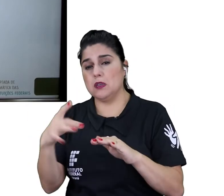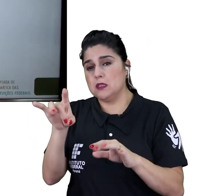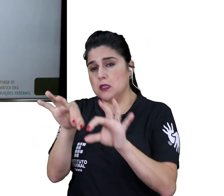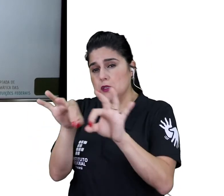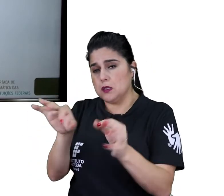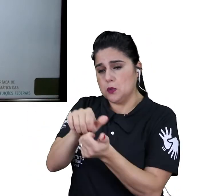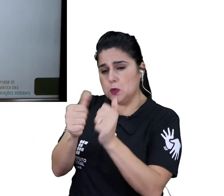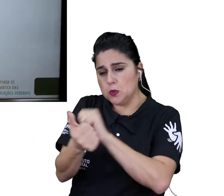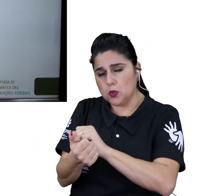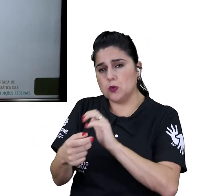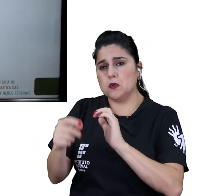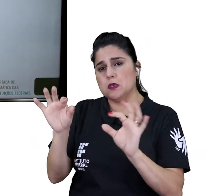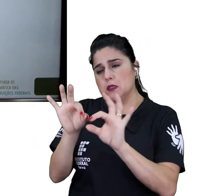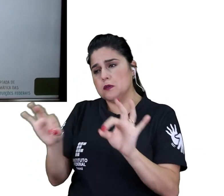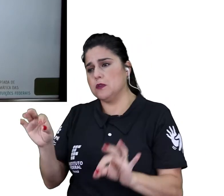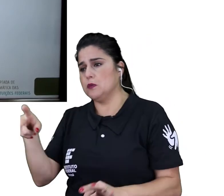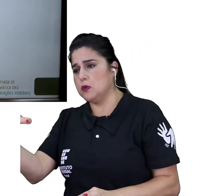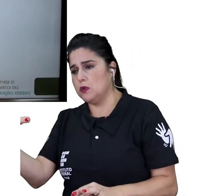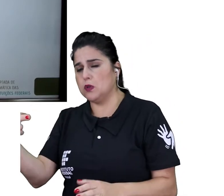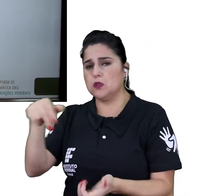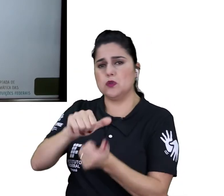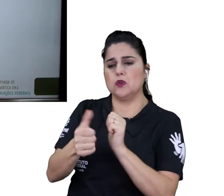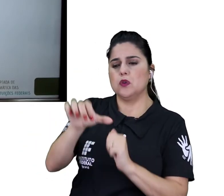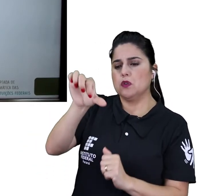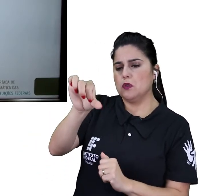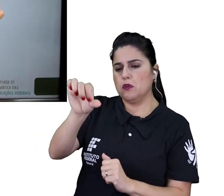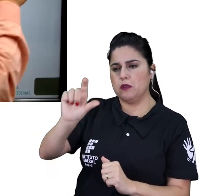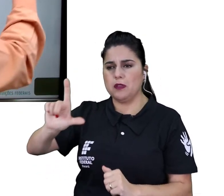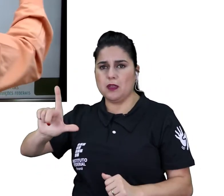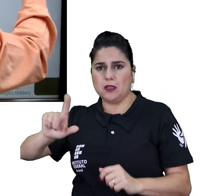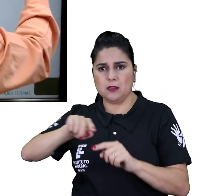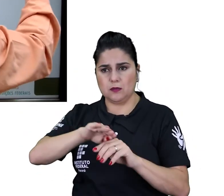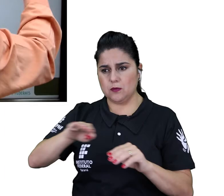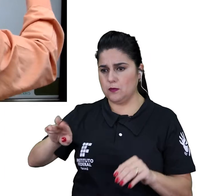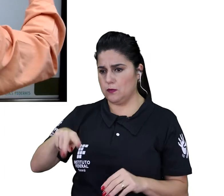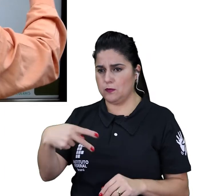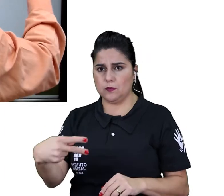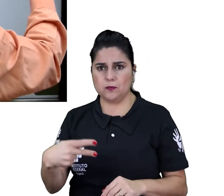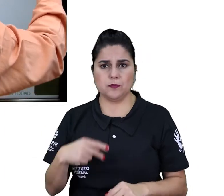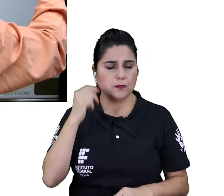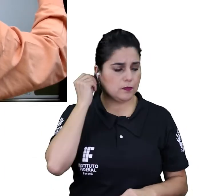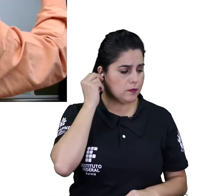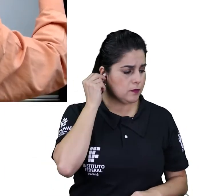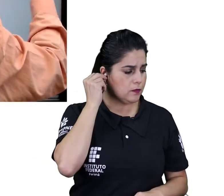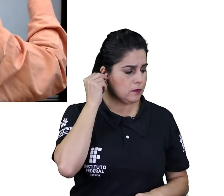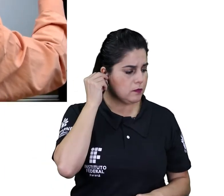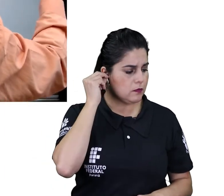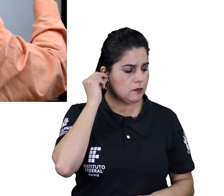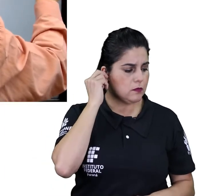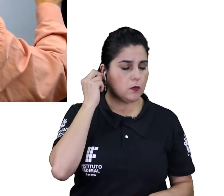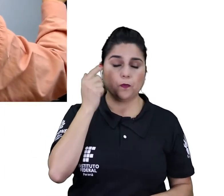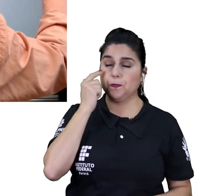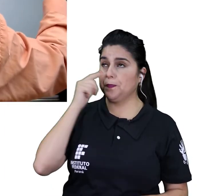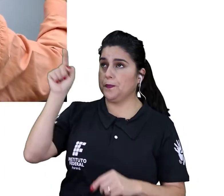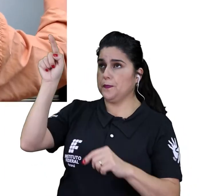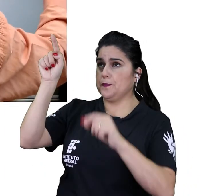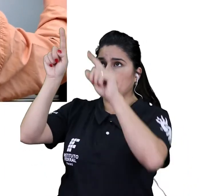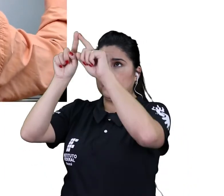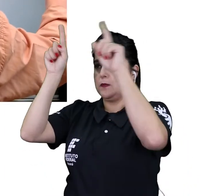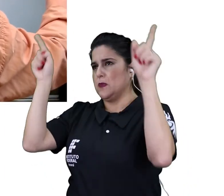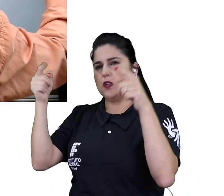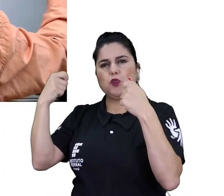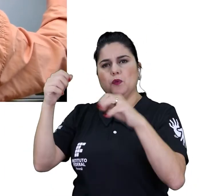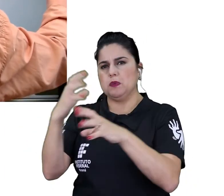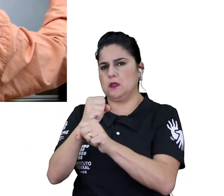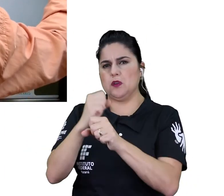4, se eu simplifico por 2, dá 9L sobre 2. Então aqui L por 2, eu não vou